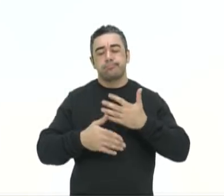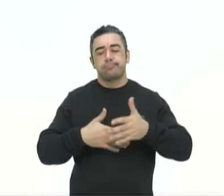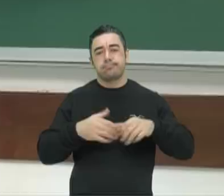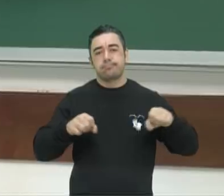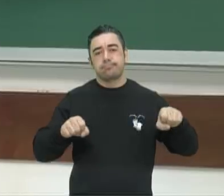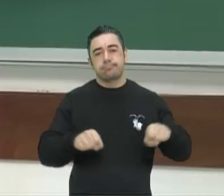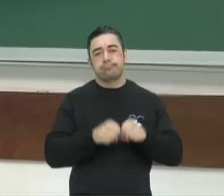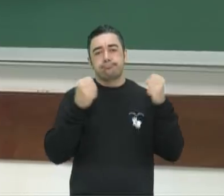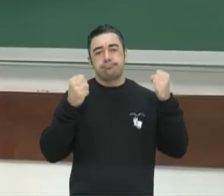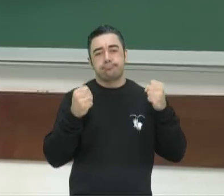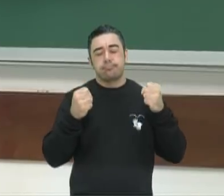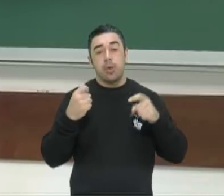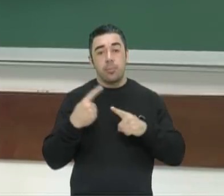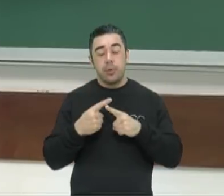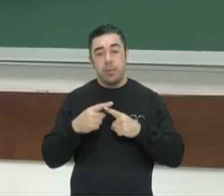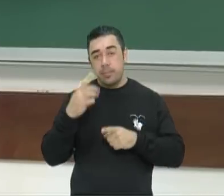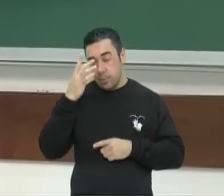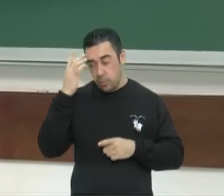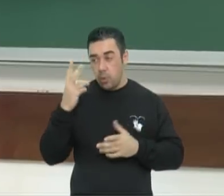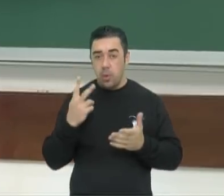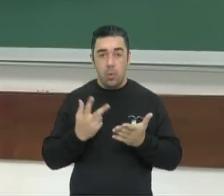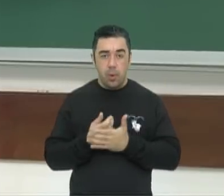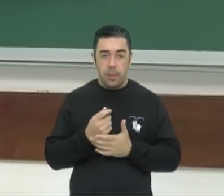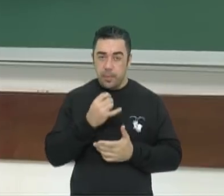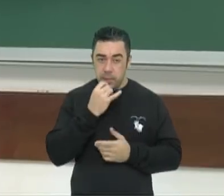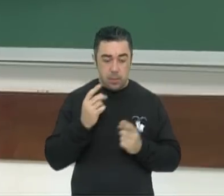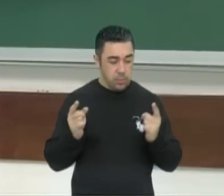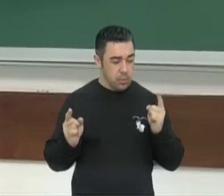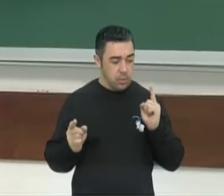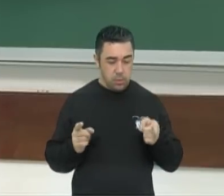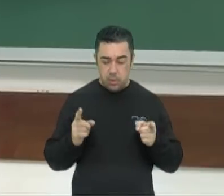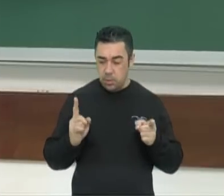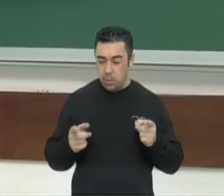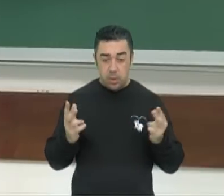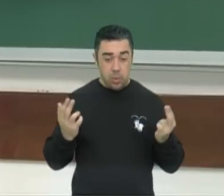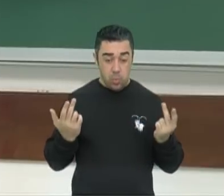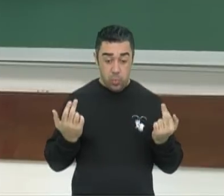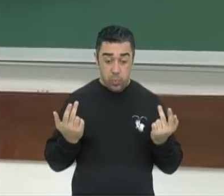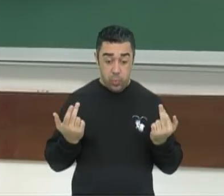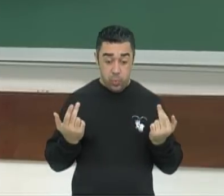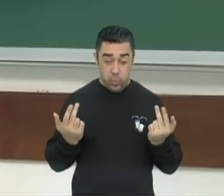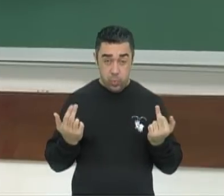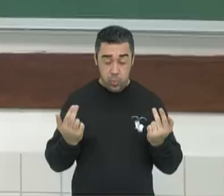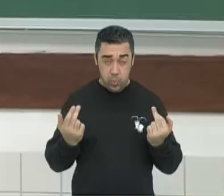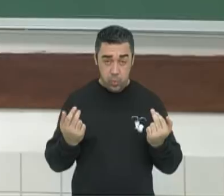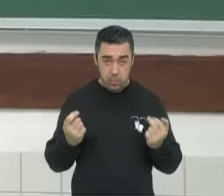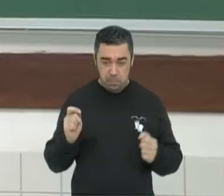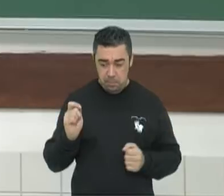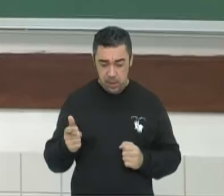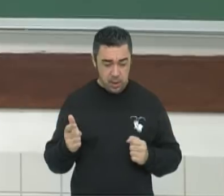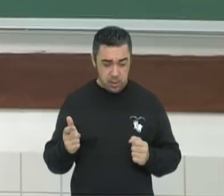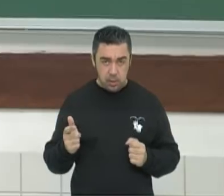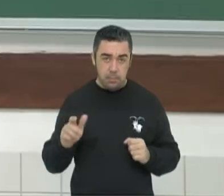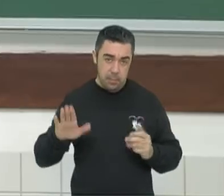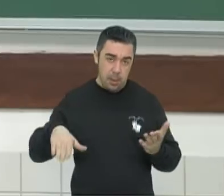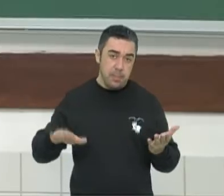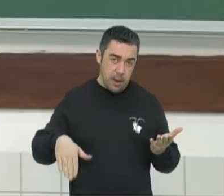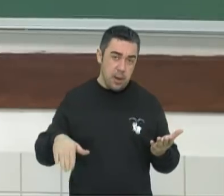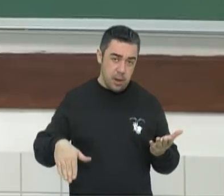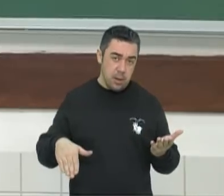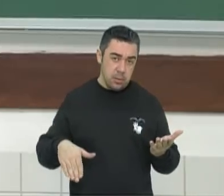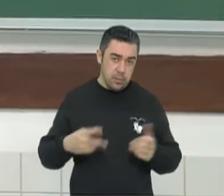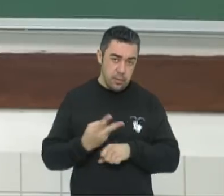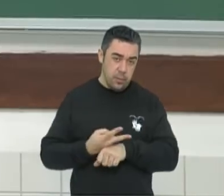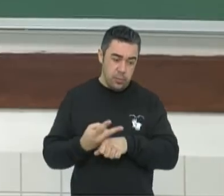pessoas tendem a comprar o quê? Então você tem dois produtos iguais, dois produtos idênticos. Você vai, na maioria das vezes, creio